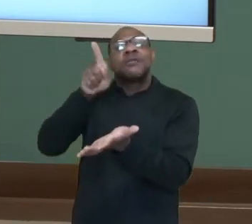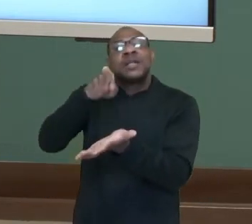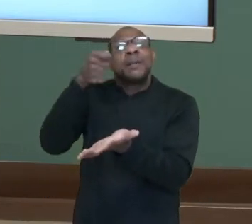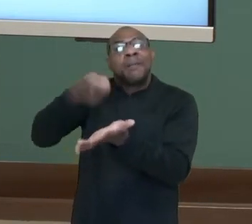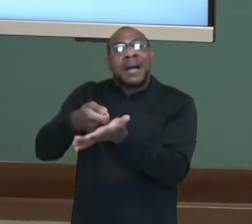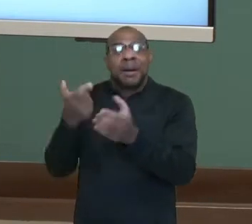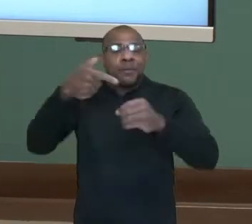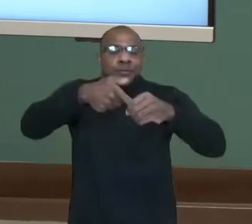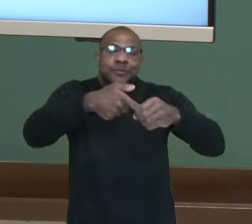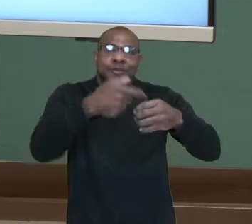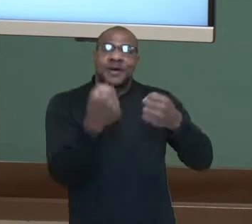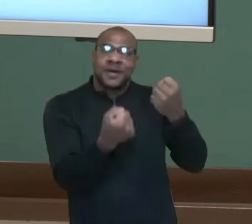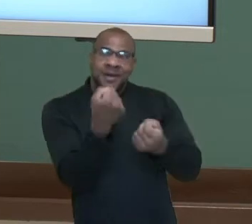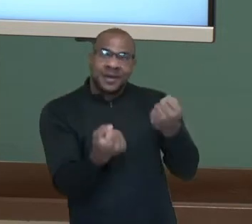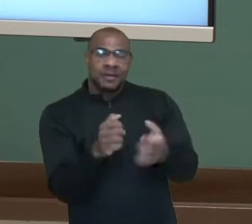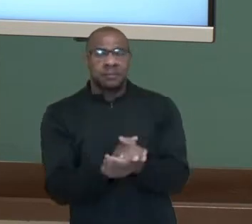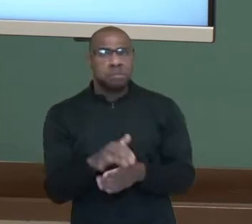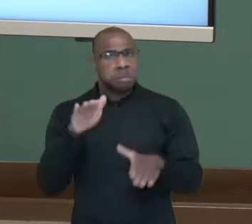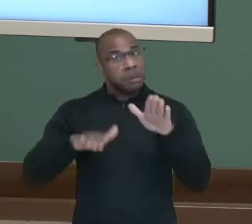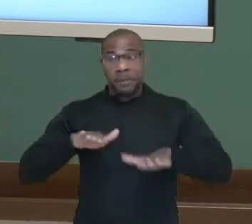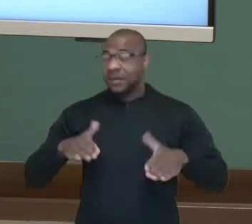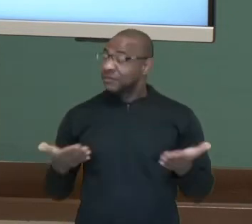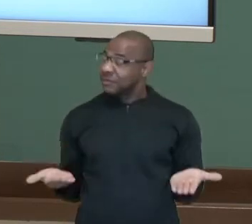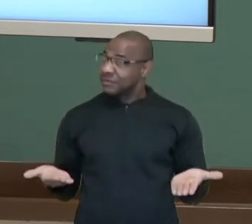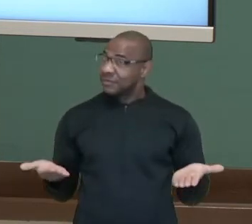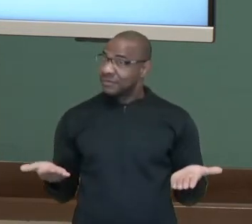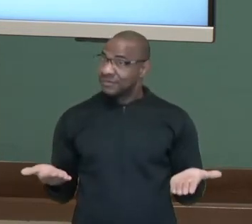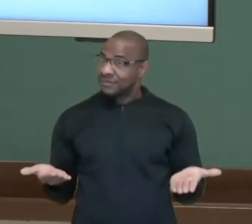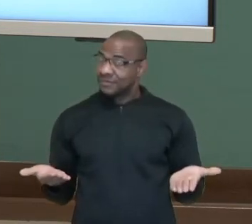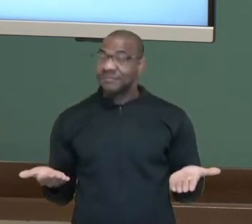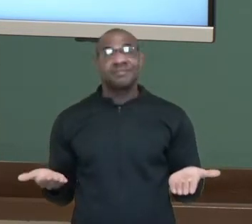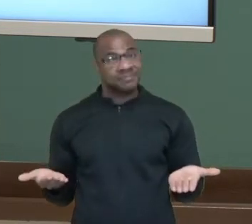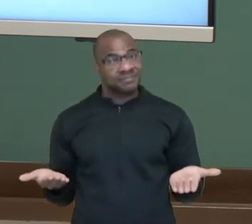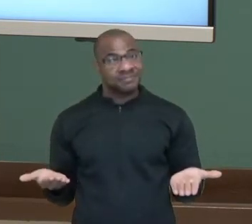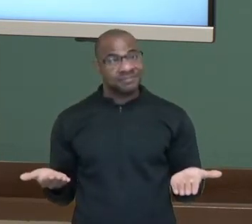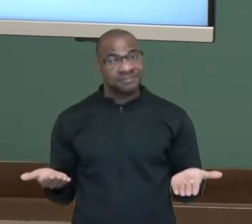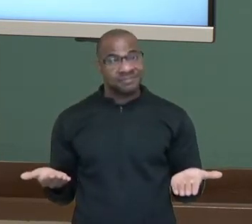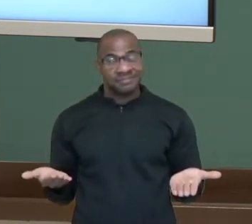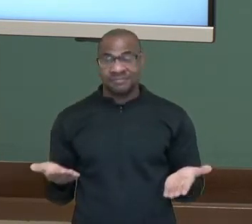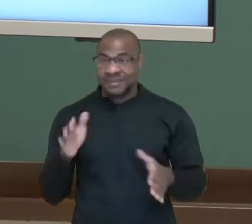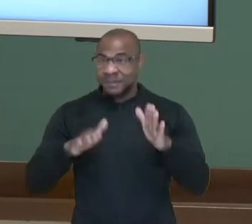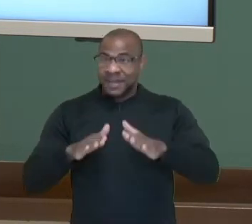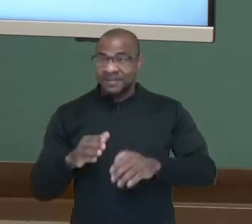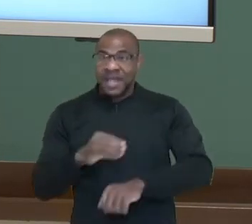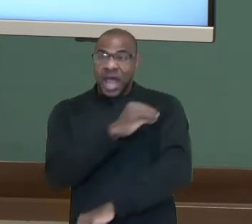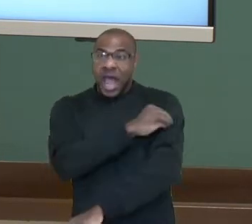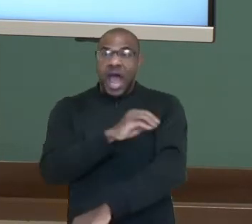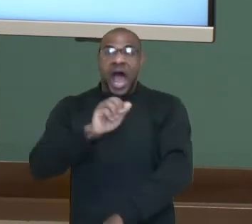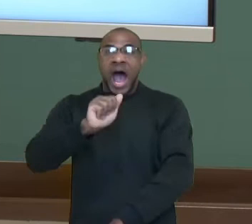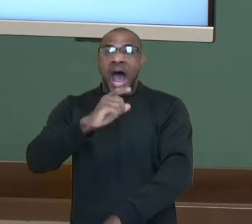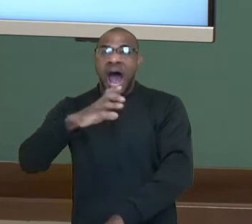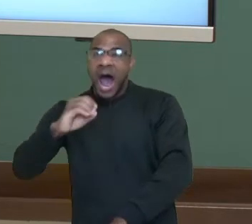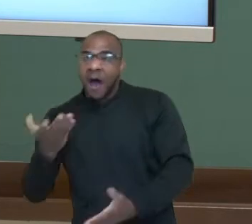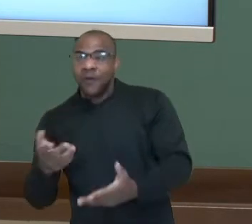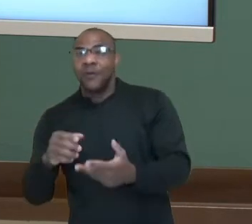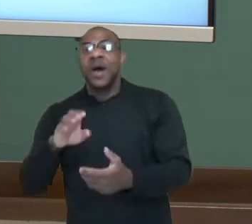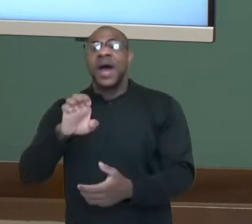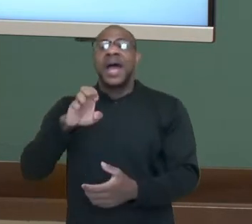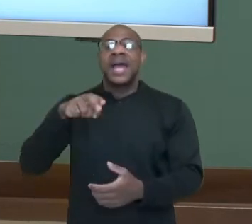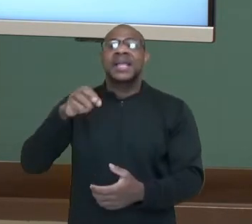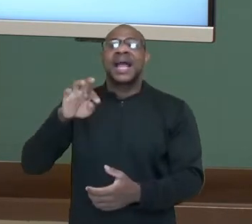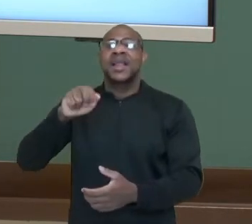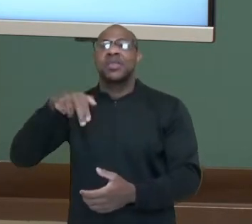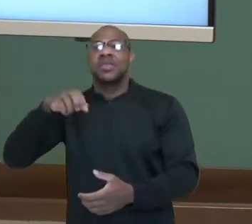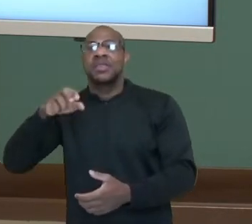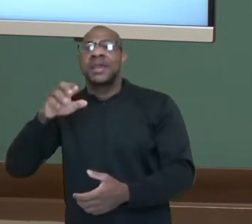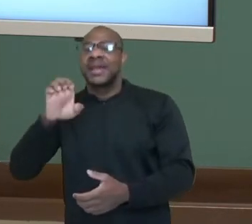automóvel? Depende. Vai colocar álcool, etanol, gasolina? Vai abastecer com o quê?